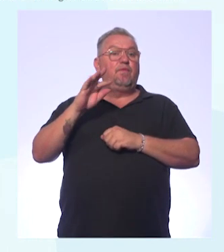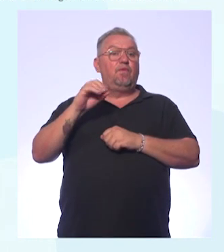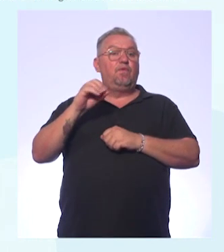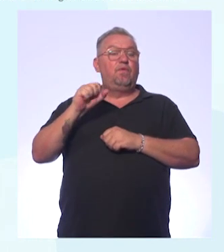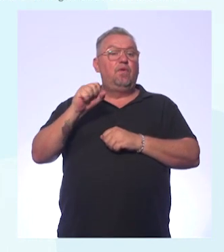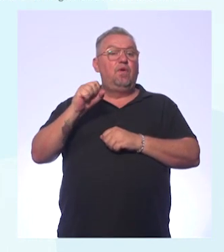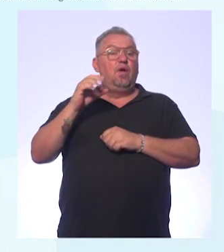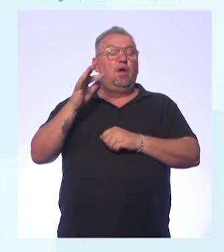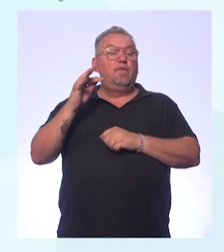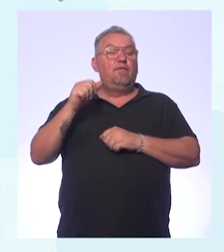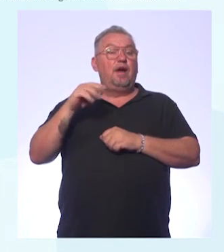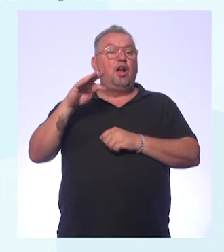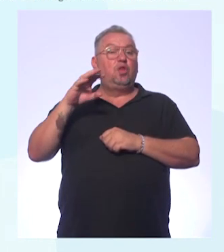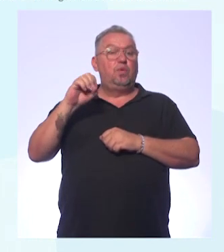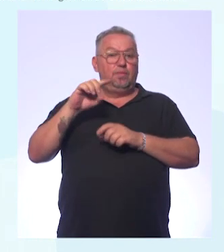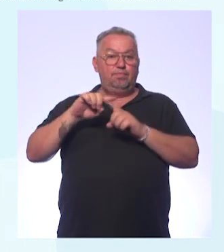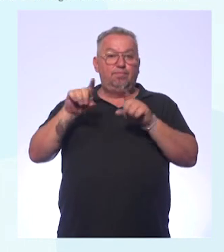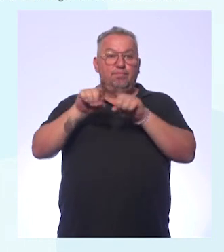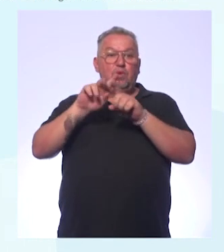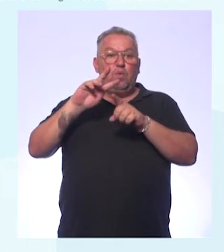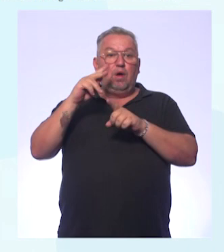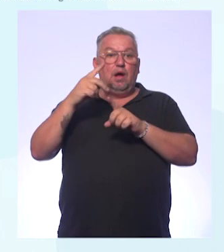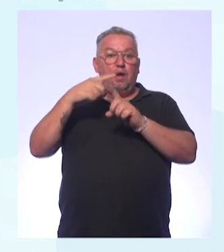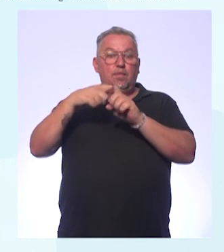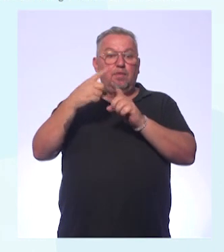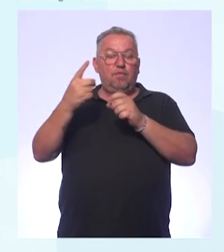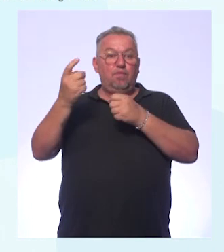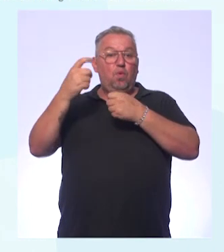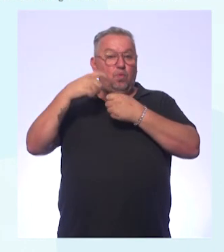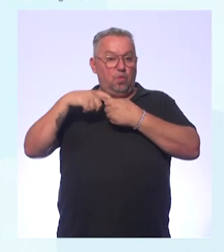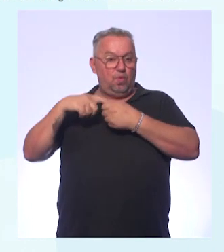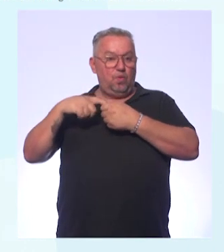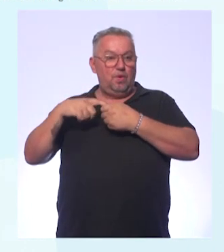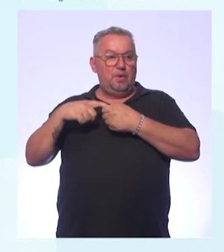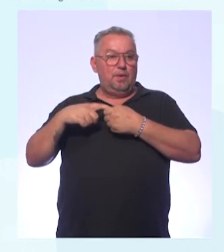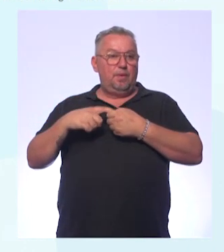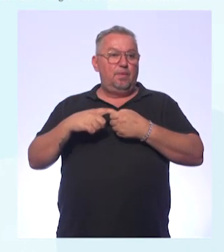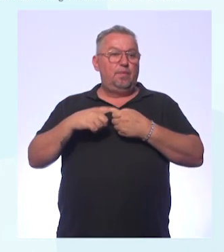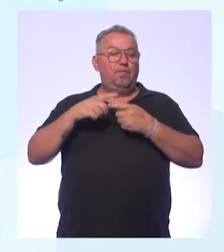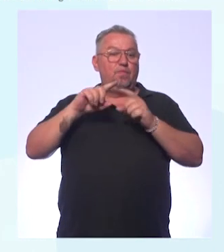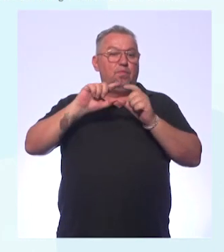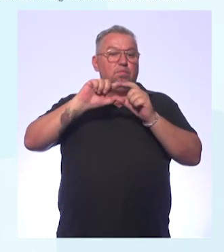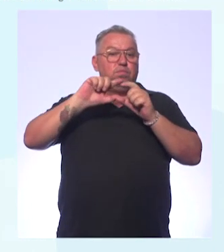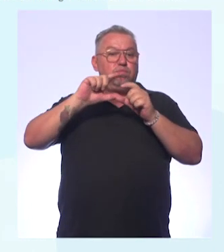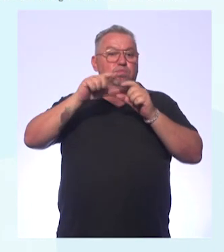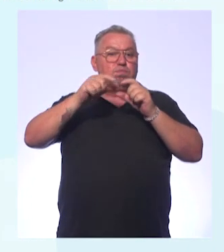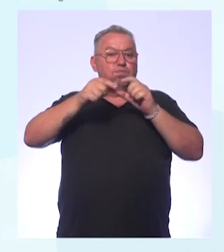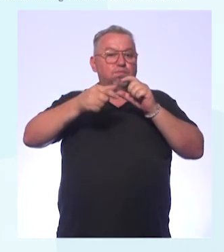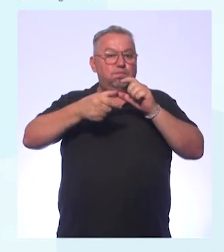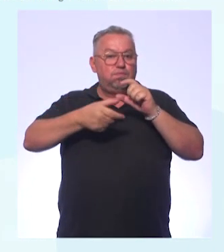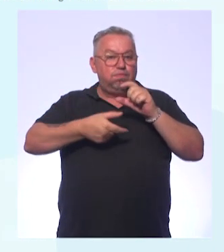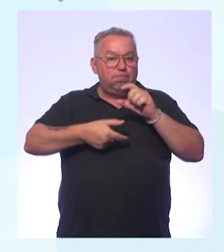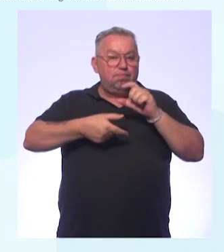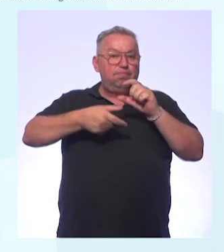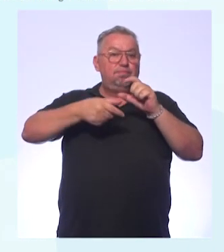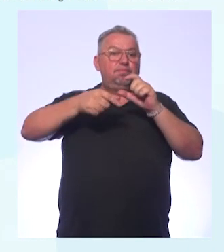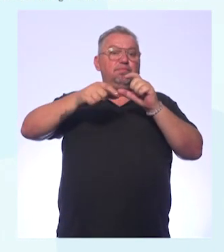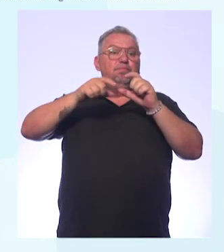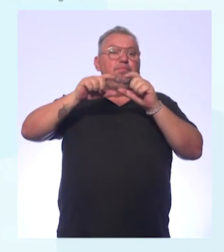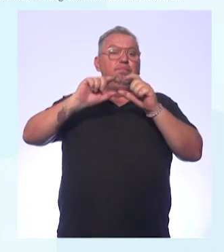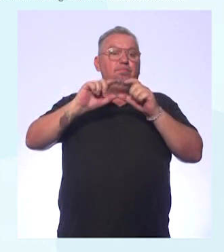H+ voltou para o lugarzinho dele. Ó, o outro já está entrando lá. Vai girar de novo a